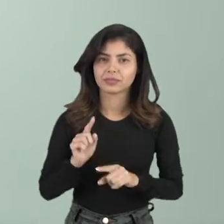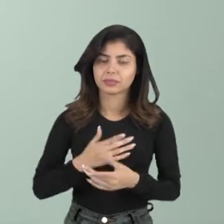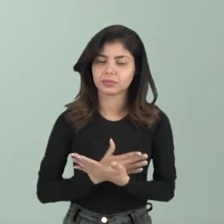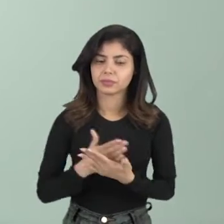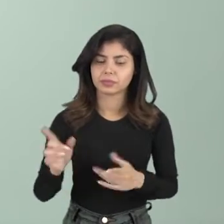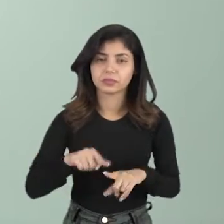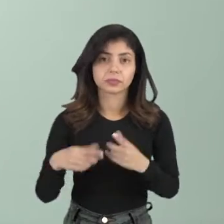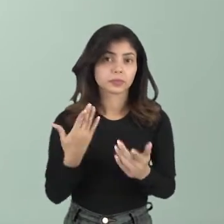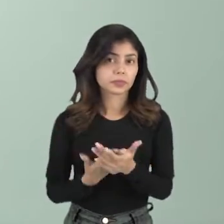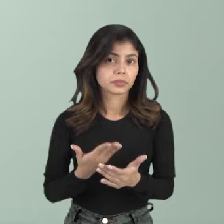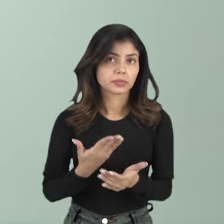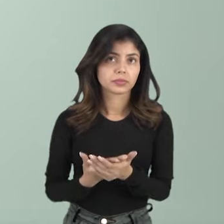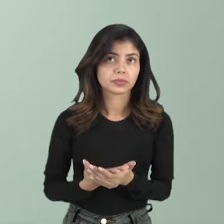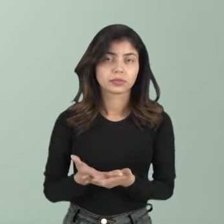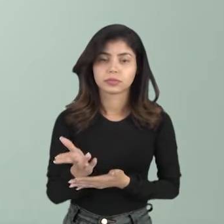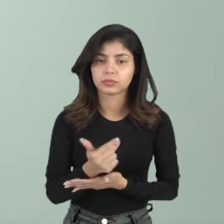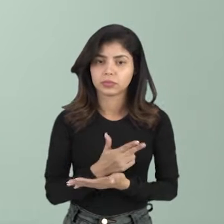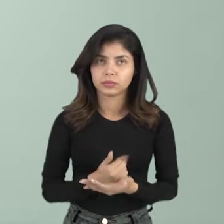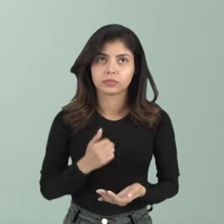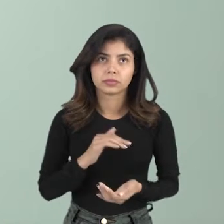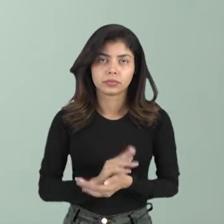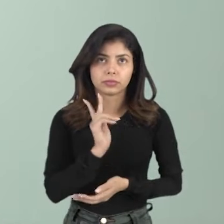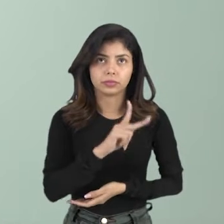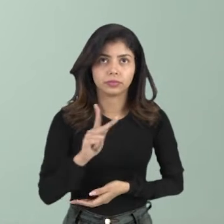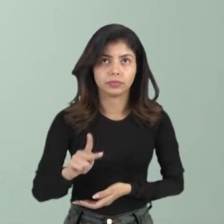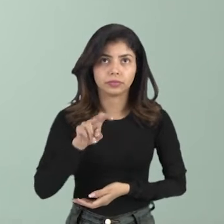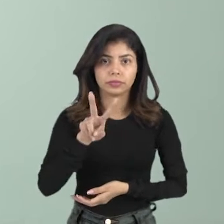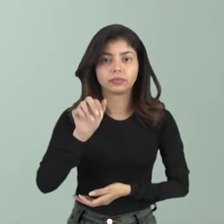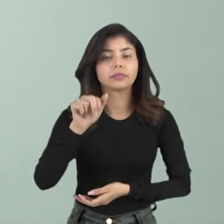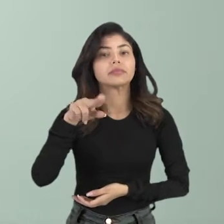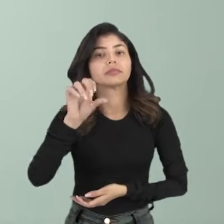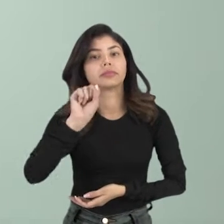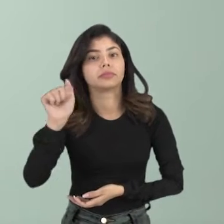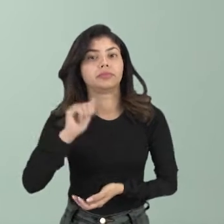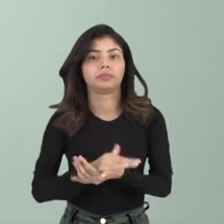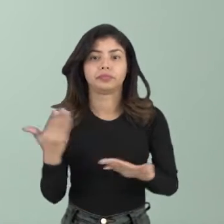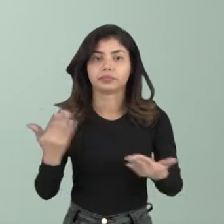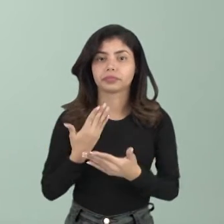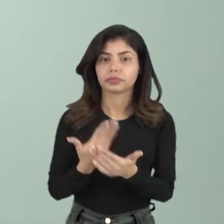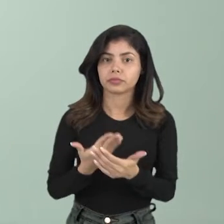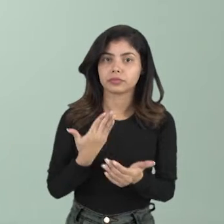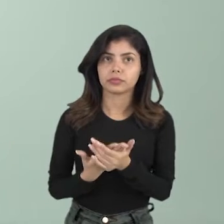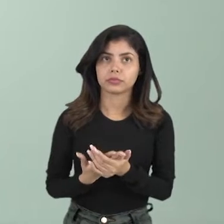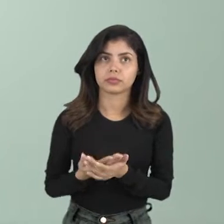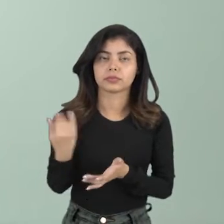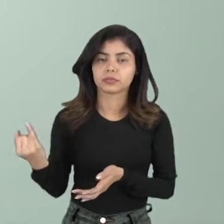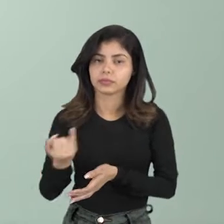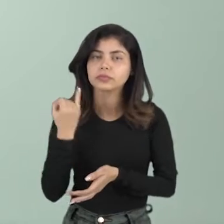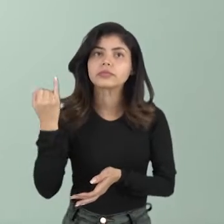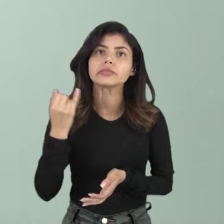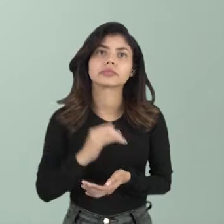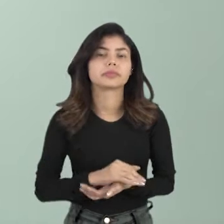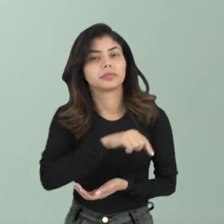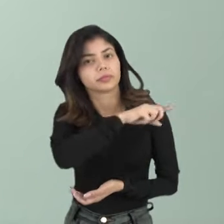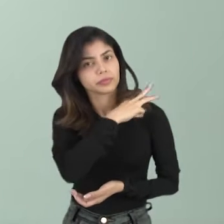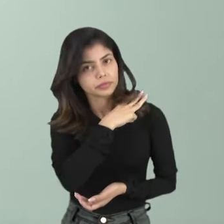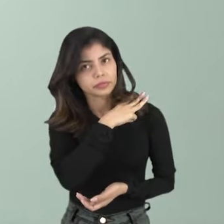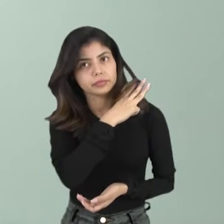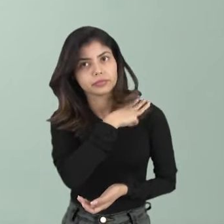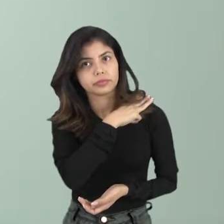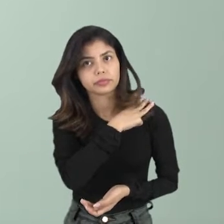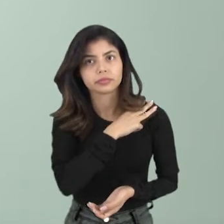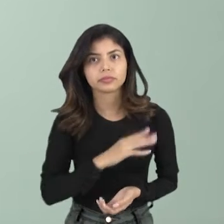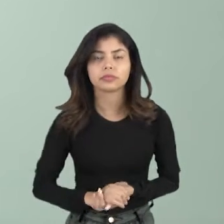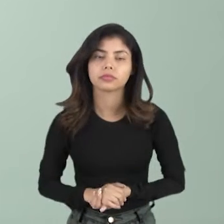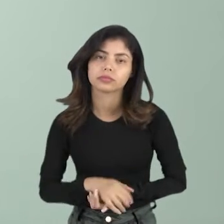Vamos iniciar mais uma aula de arte. Eu sou a professora Vanessa e esta aula é específica para a terceira série do